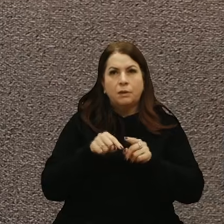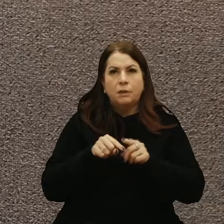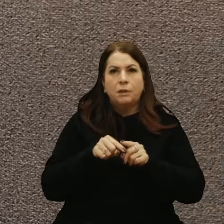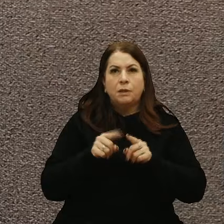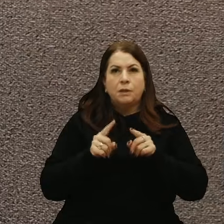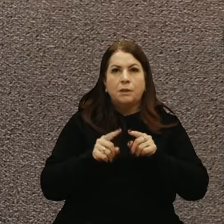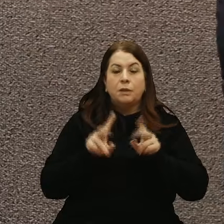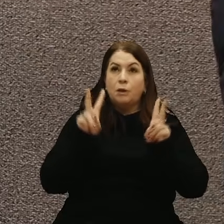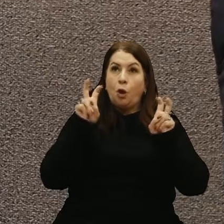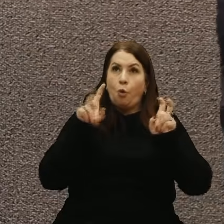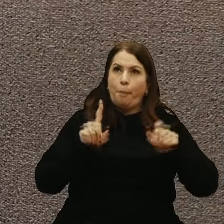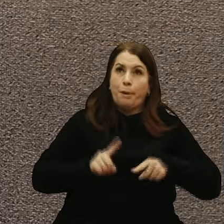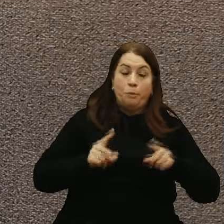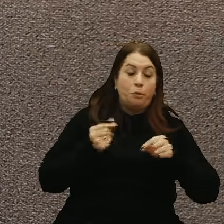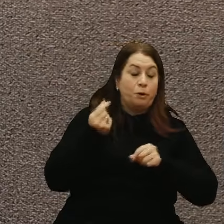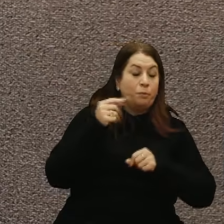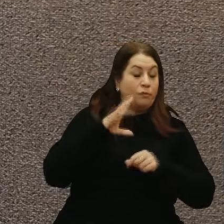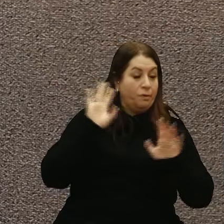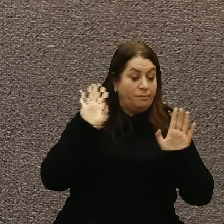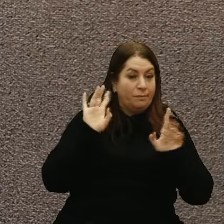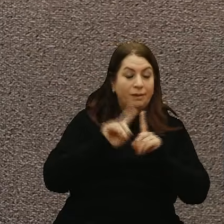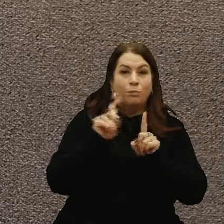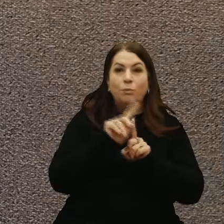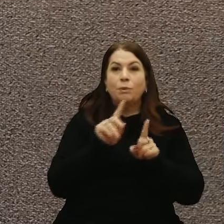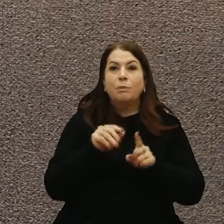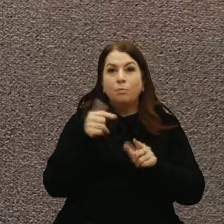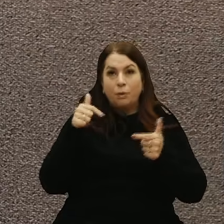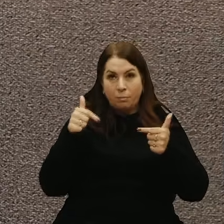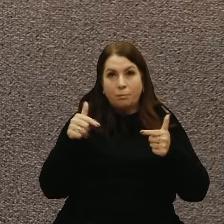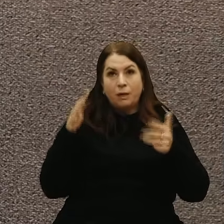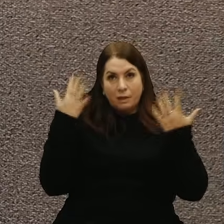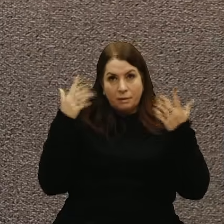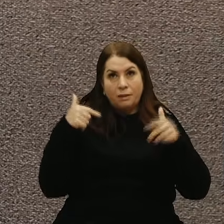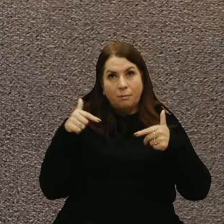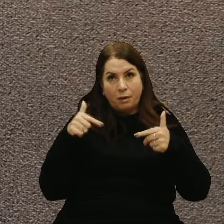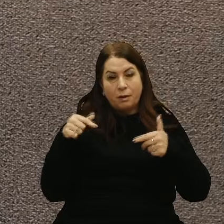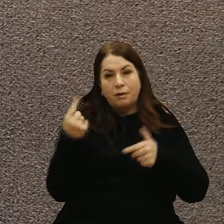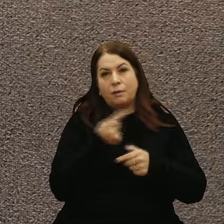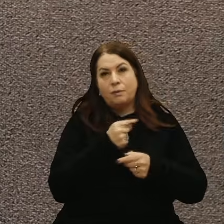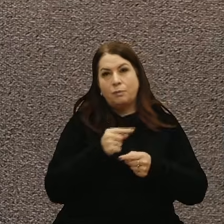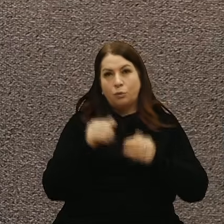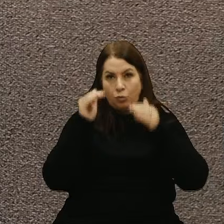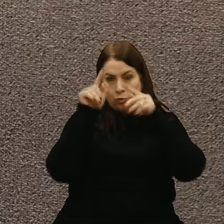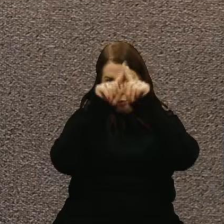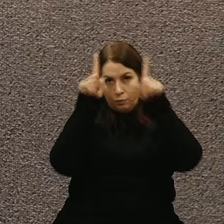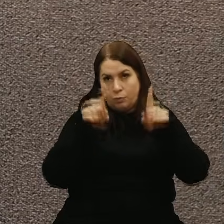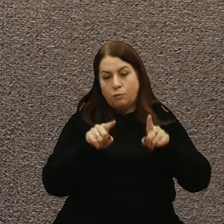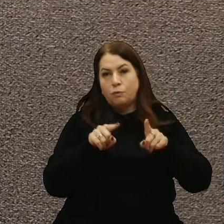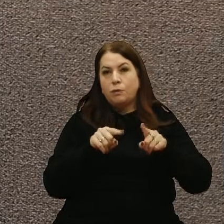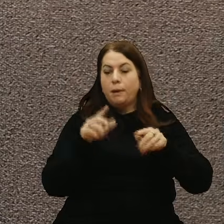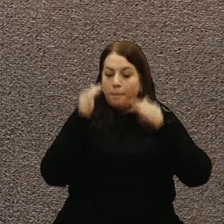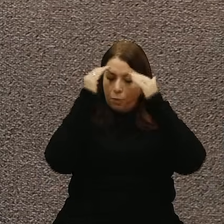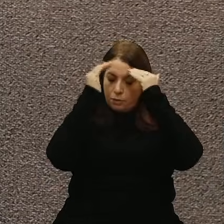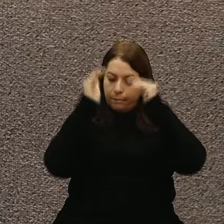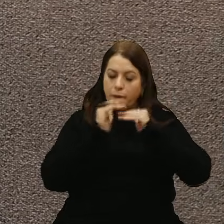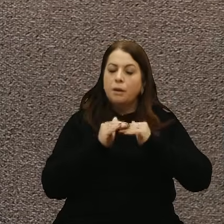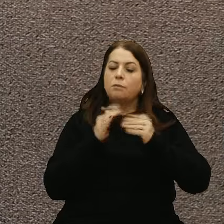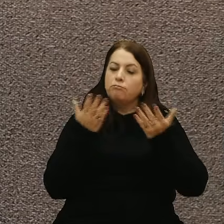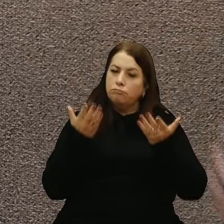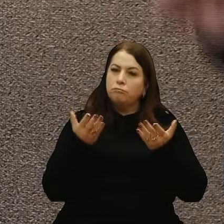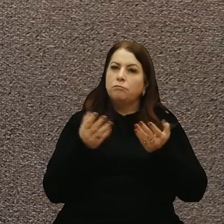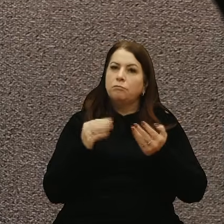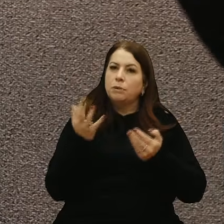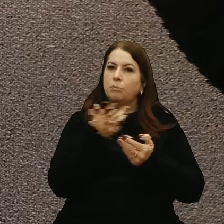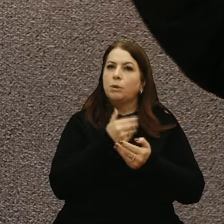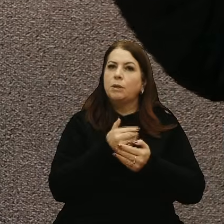vou apanhar de novo. Mas, enfim, parabéns pelo trabalho da Codeca, todos os colaboradores têm meu respeito, eu admiro vocês, e nós devemos